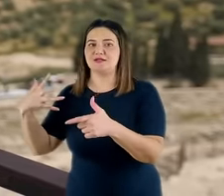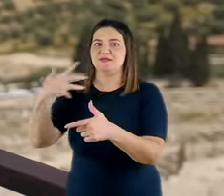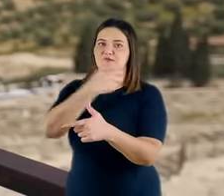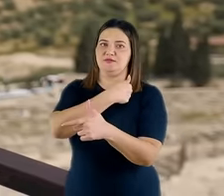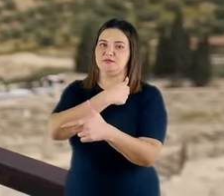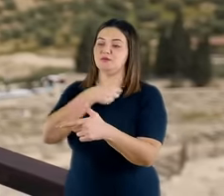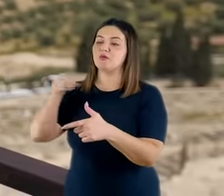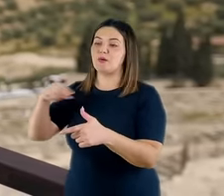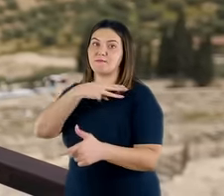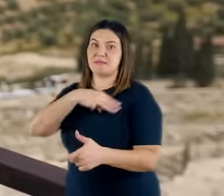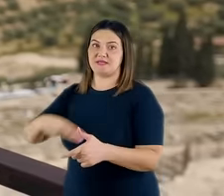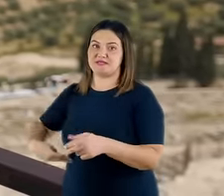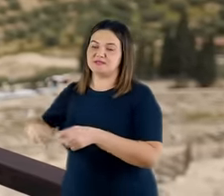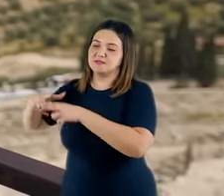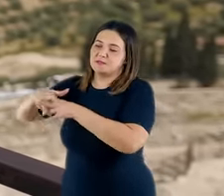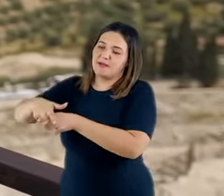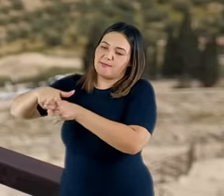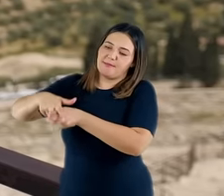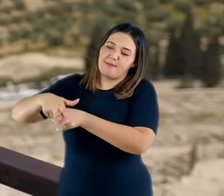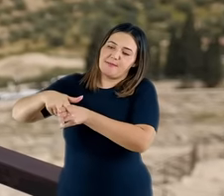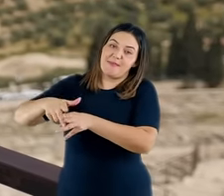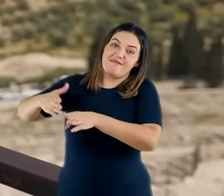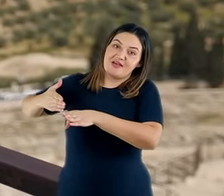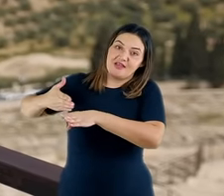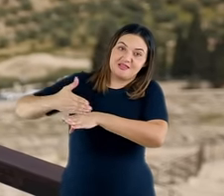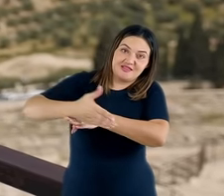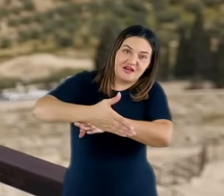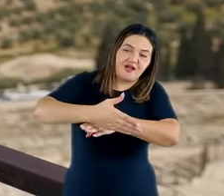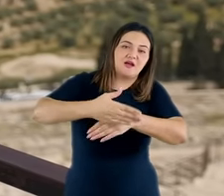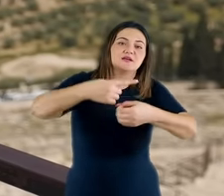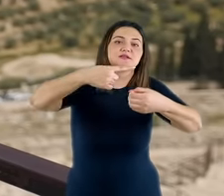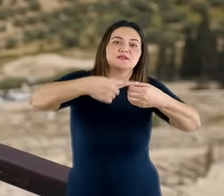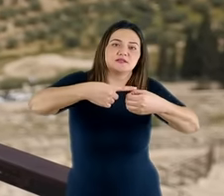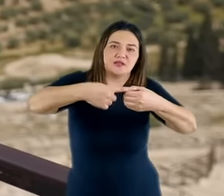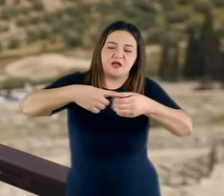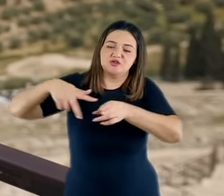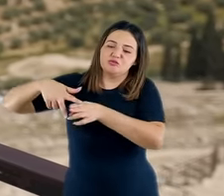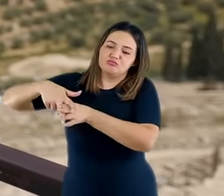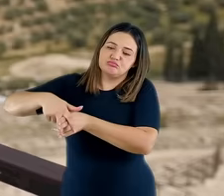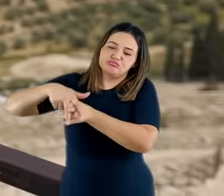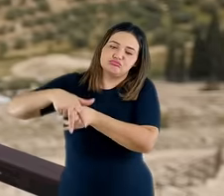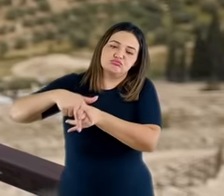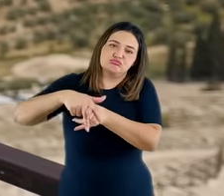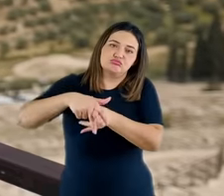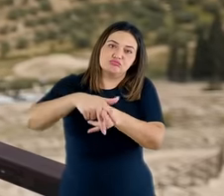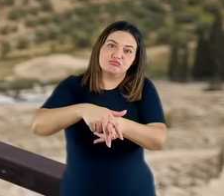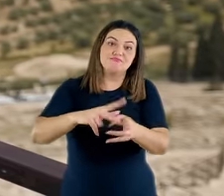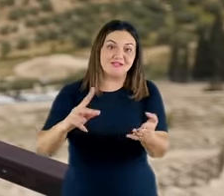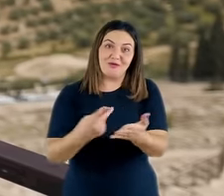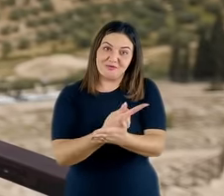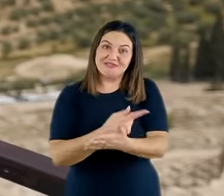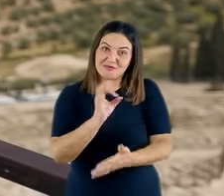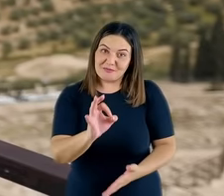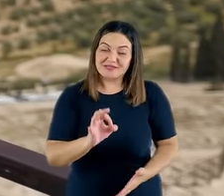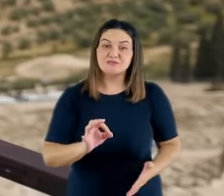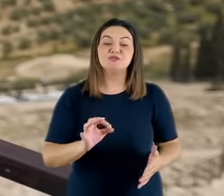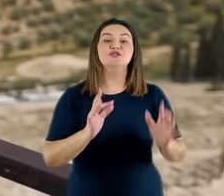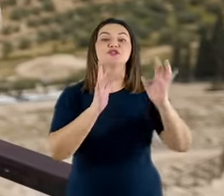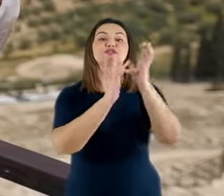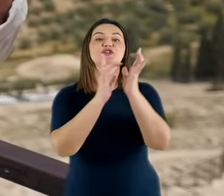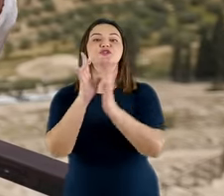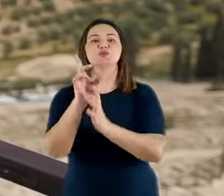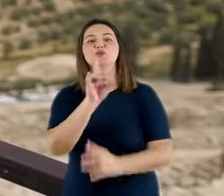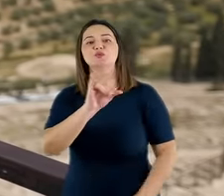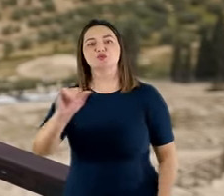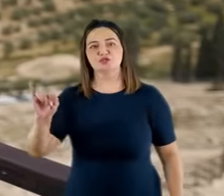do Oriente vem o Messias. Ele entraria na cidade montado num jumentinho. E isto aconteceu quando Jesus,